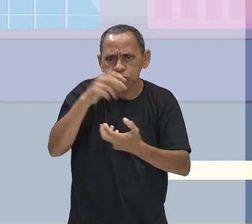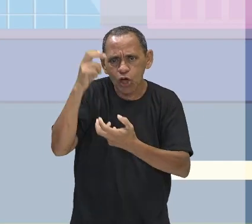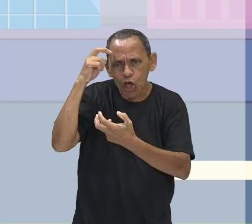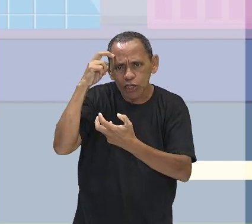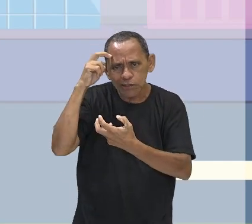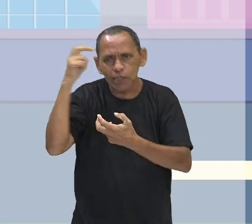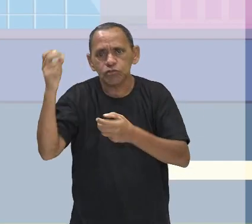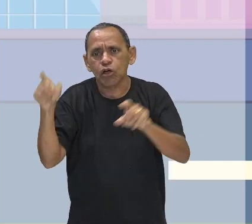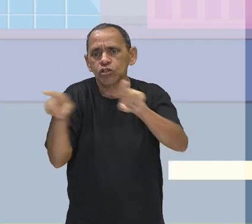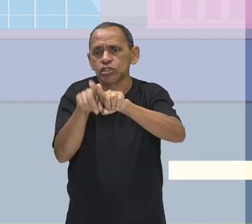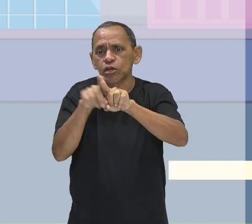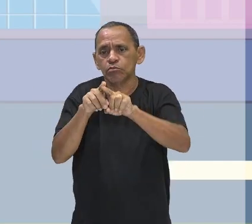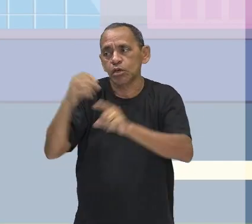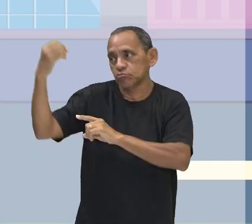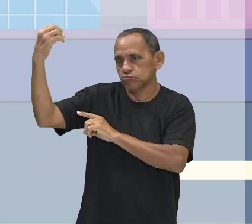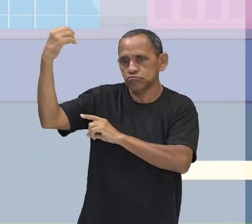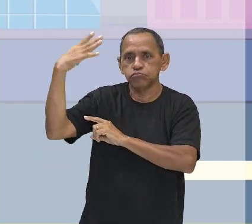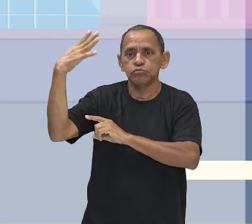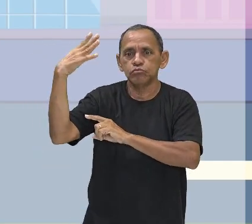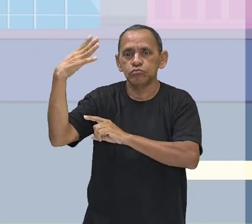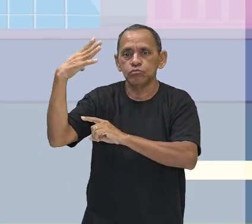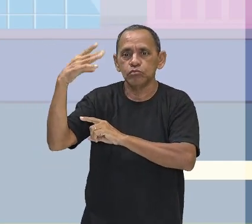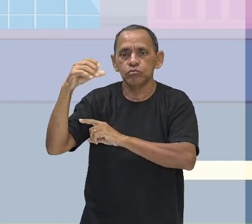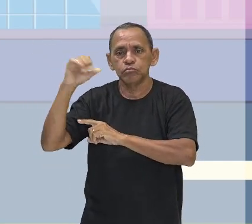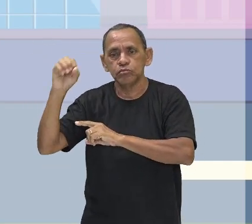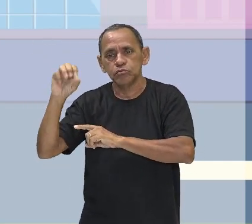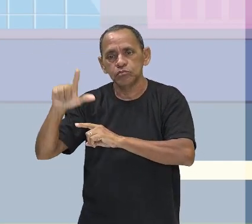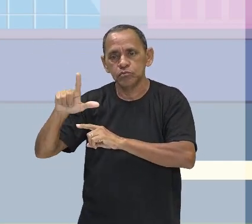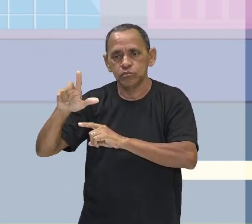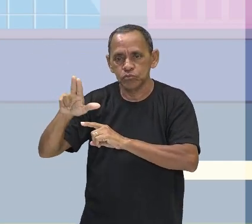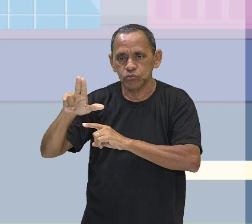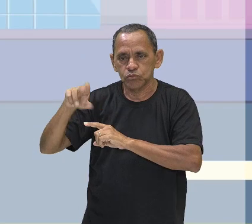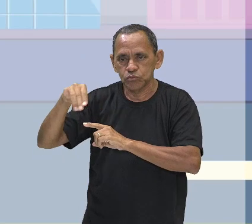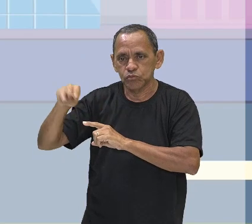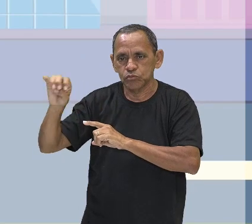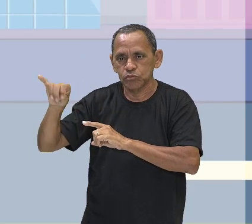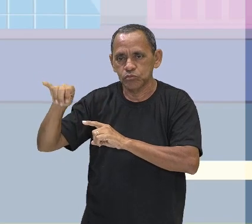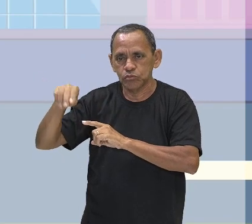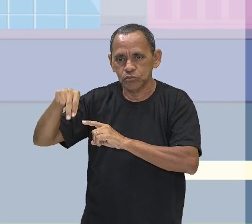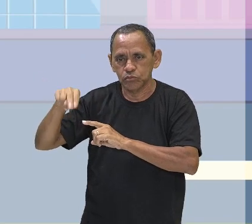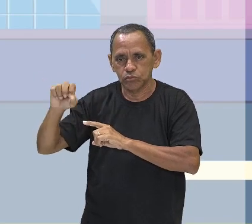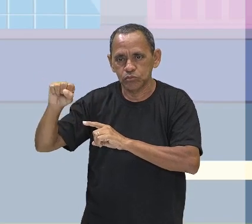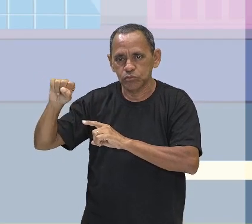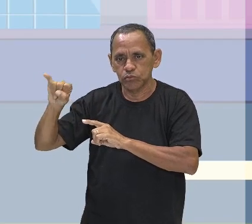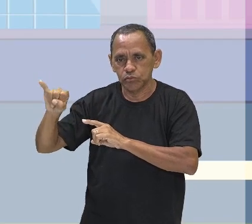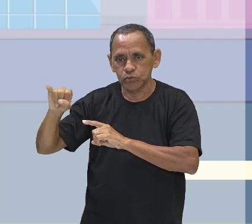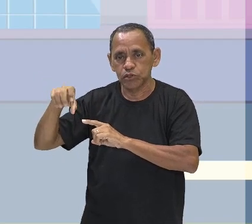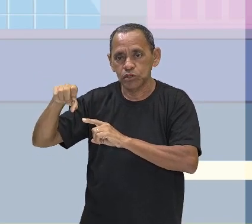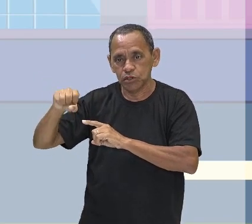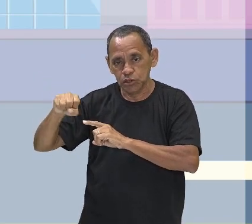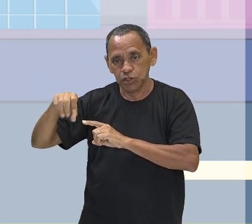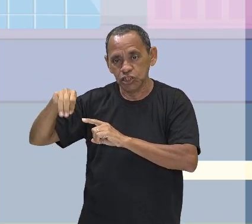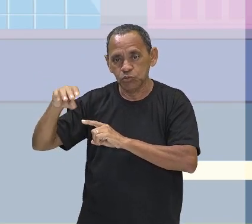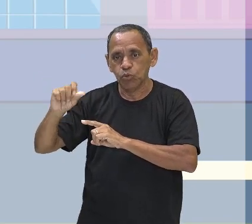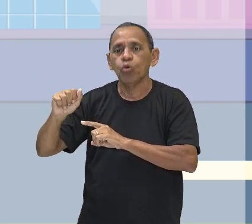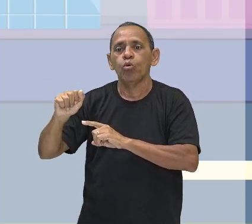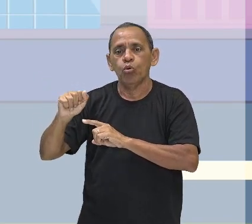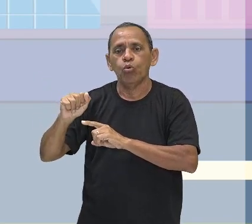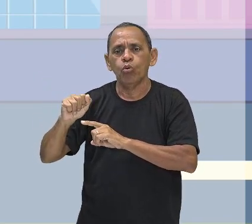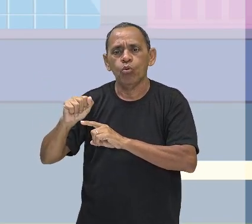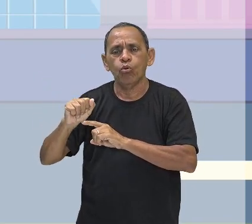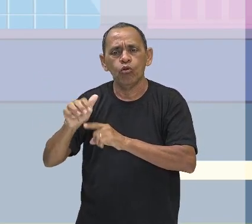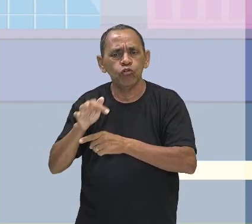Intelectual, com o Iluminismo. Vocês vão tratar melhor disso nas próximas aulas, mas neste momento vocês têm